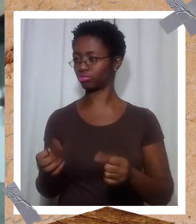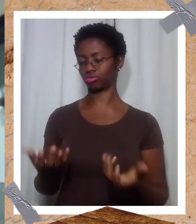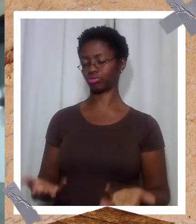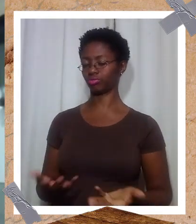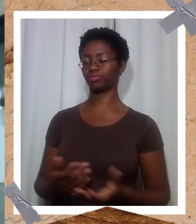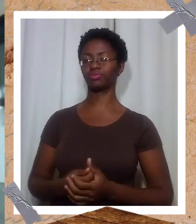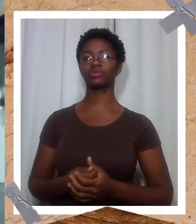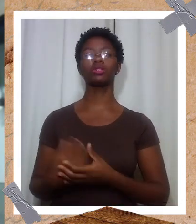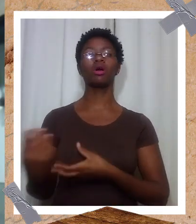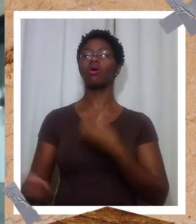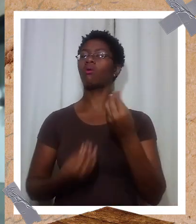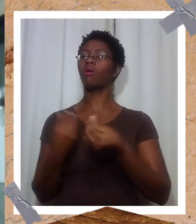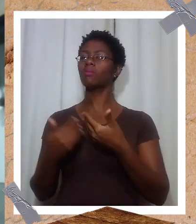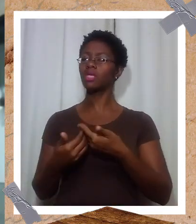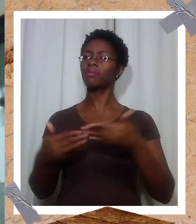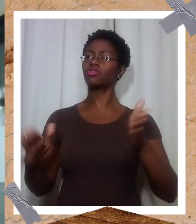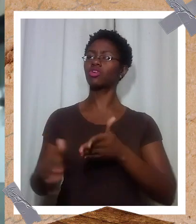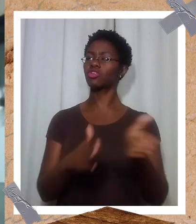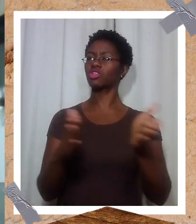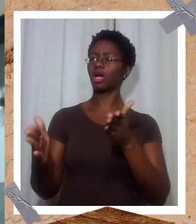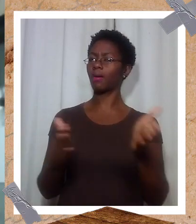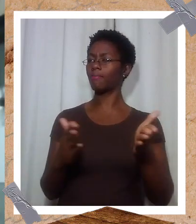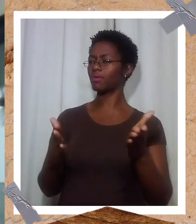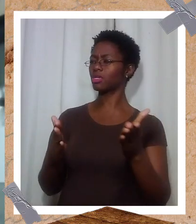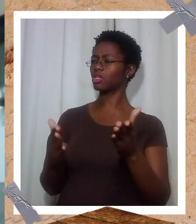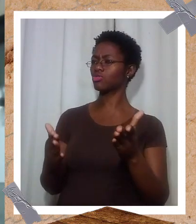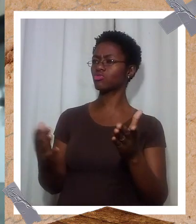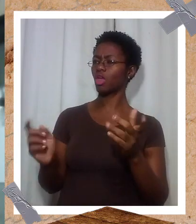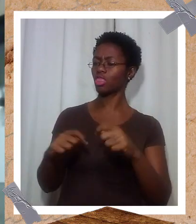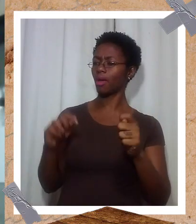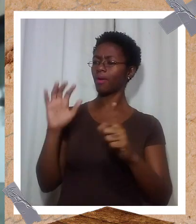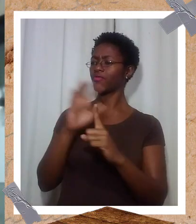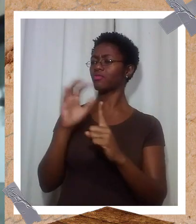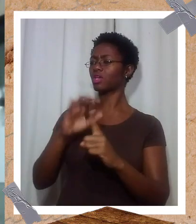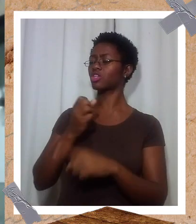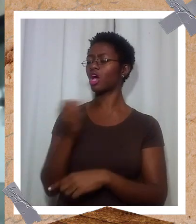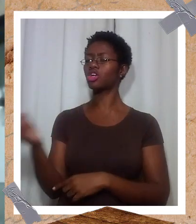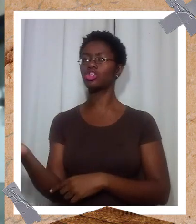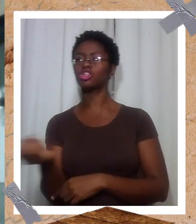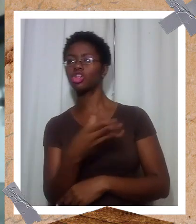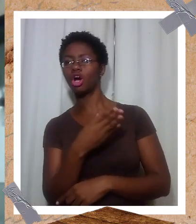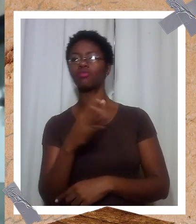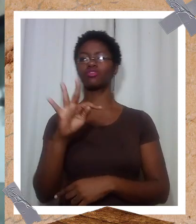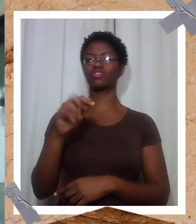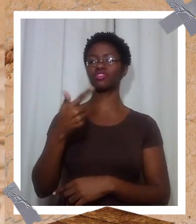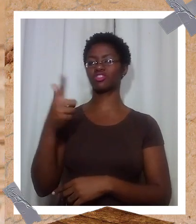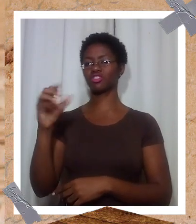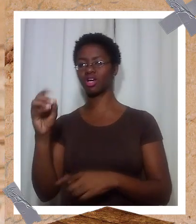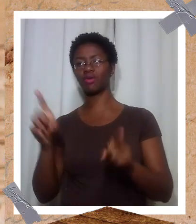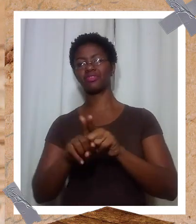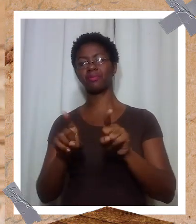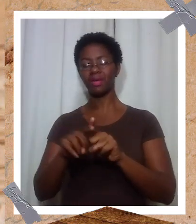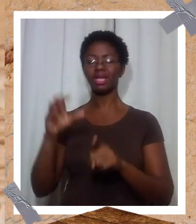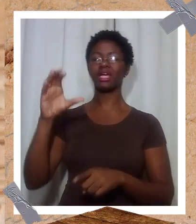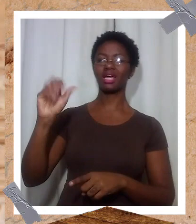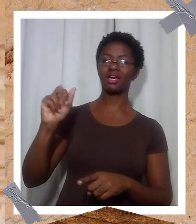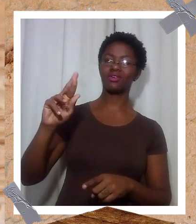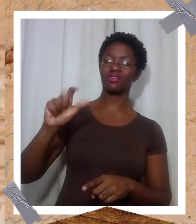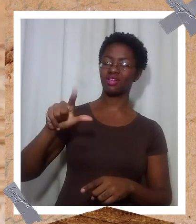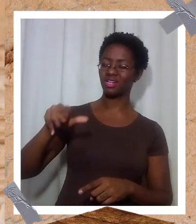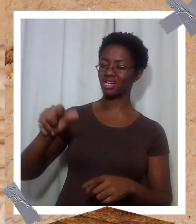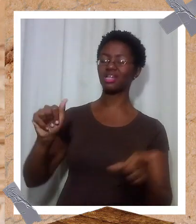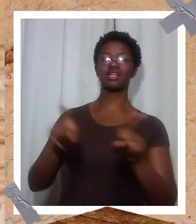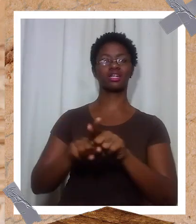gente seja contemplado com novas Carolinas, novos Tiões, novos Otávios na próxima geração? A negritude, ela, às